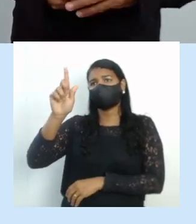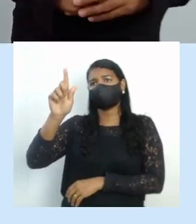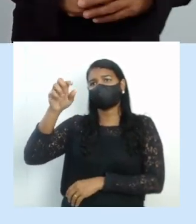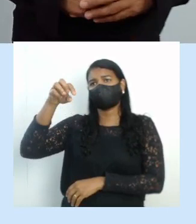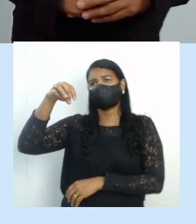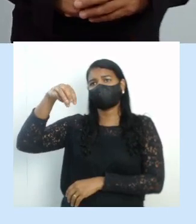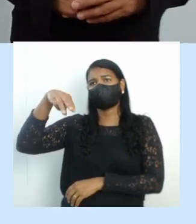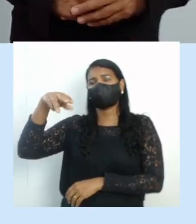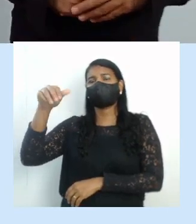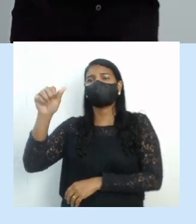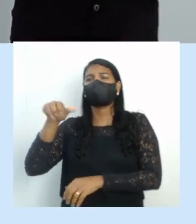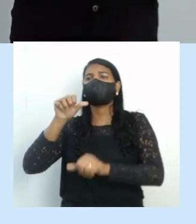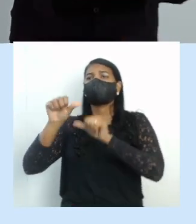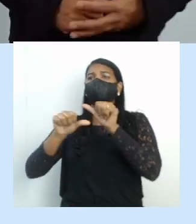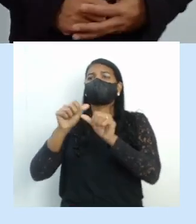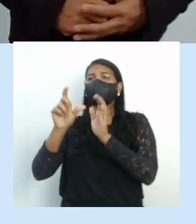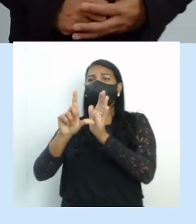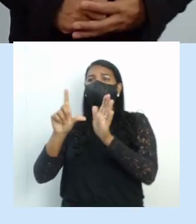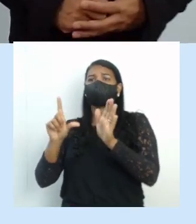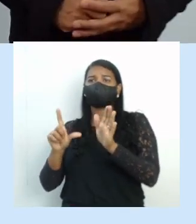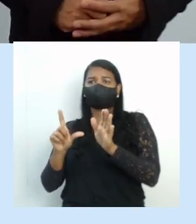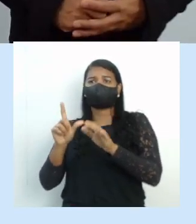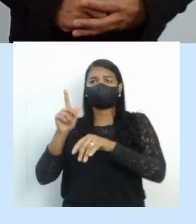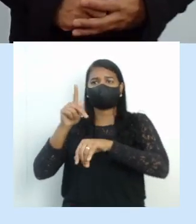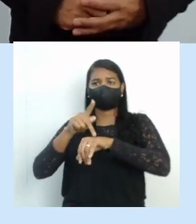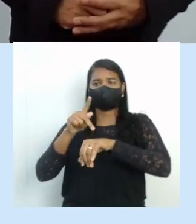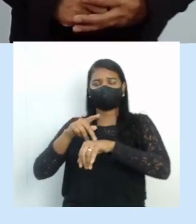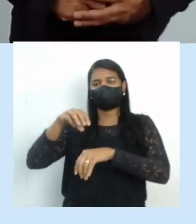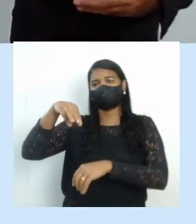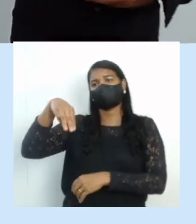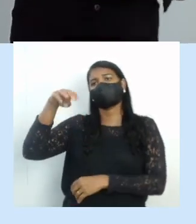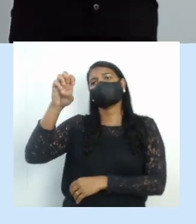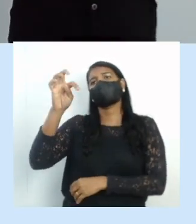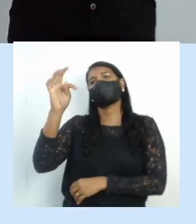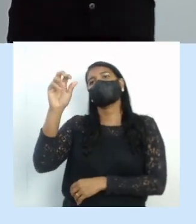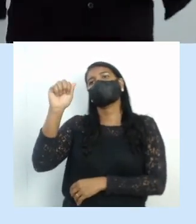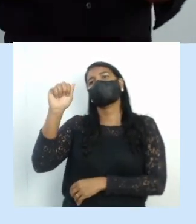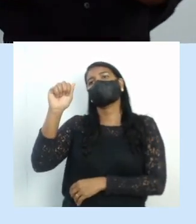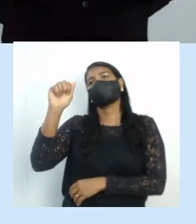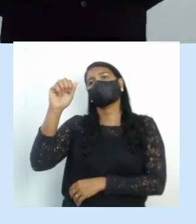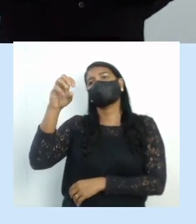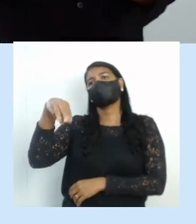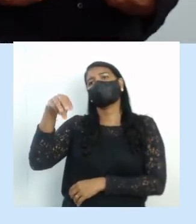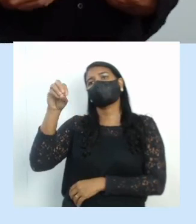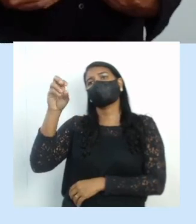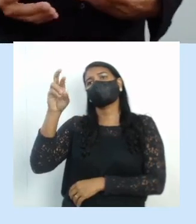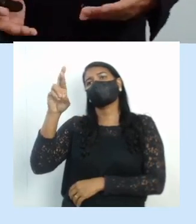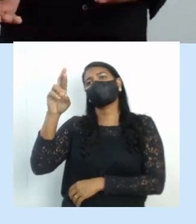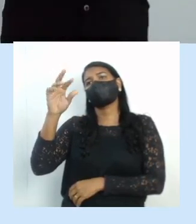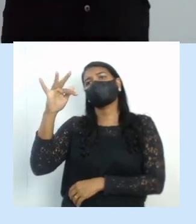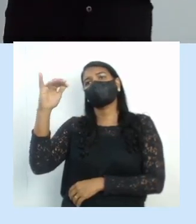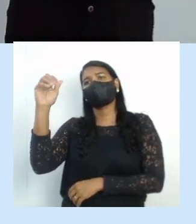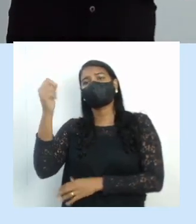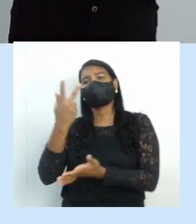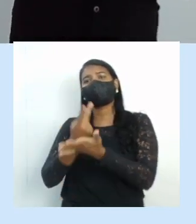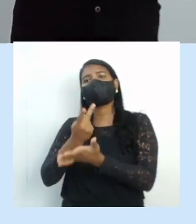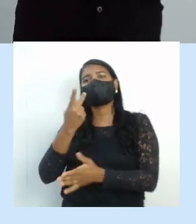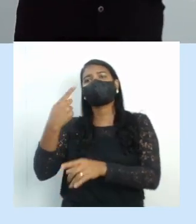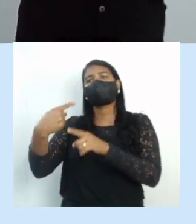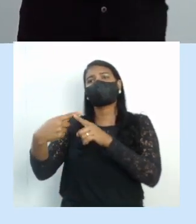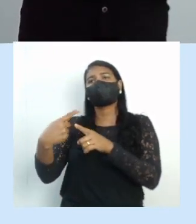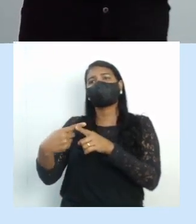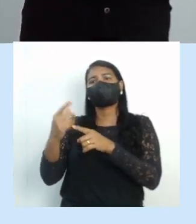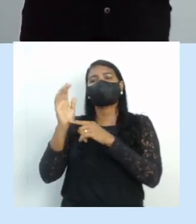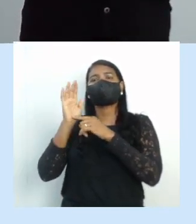serem transformadas em rochas metamórficas. Isso daí vai ocorrer porque, ao serem